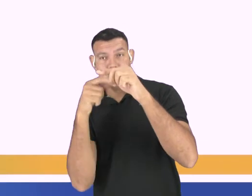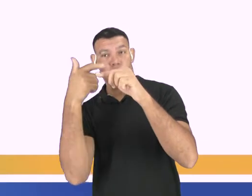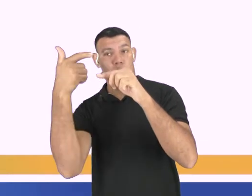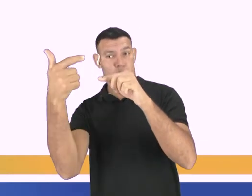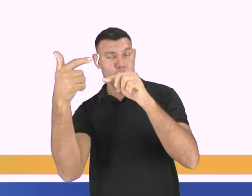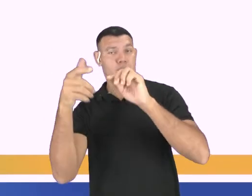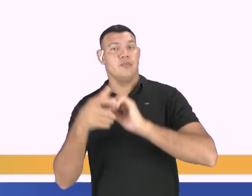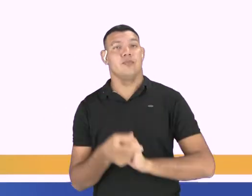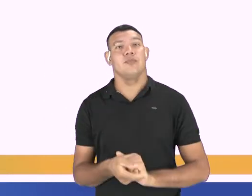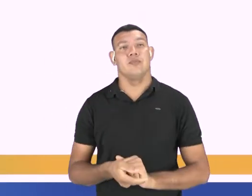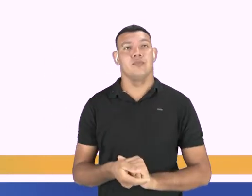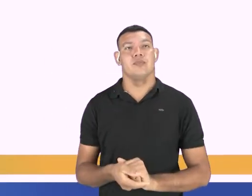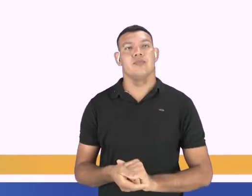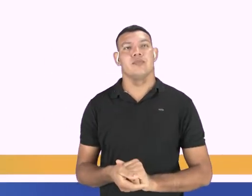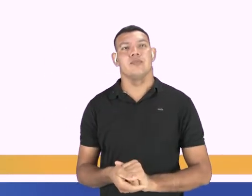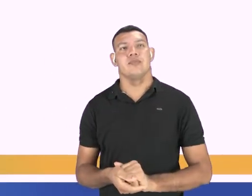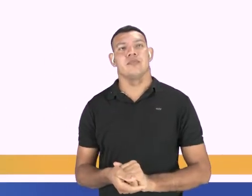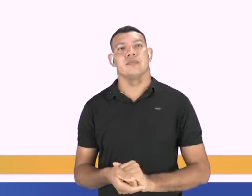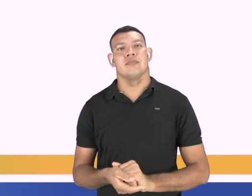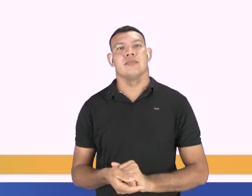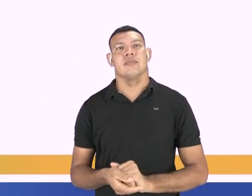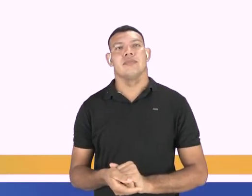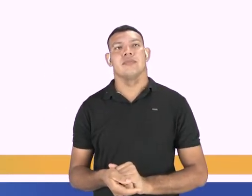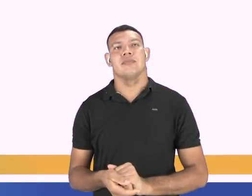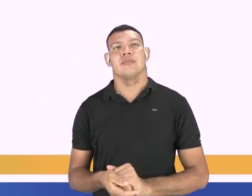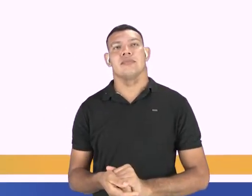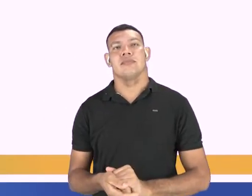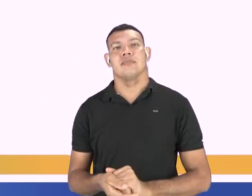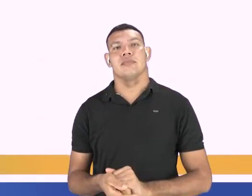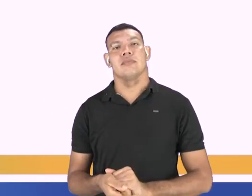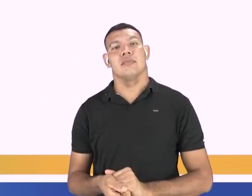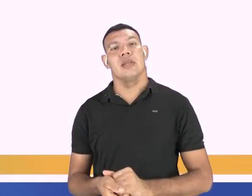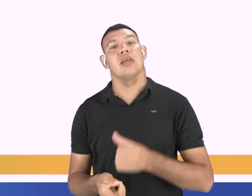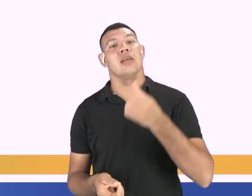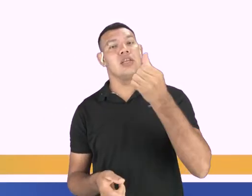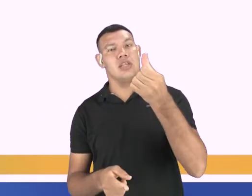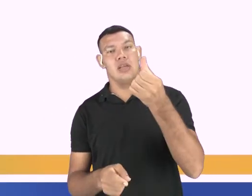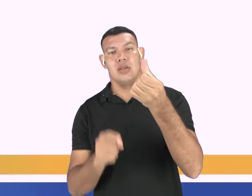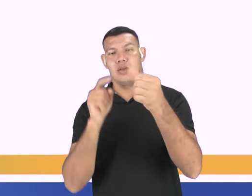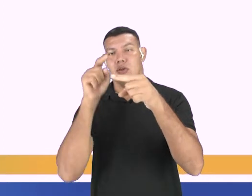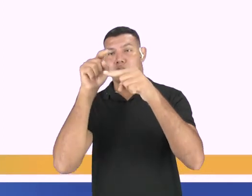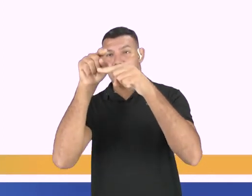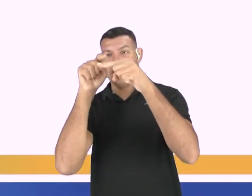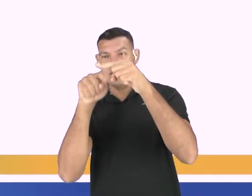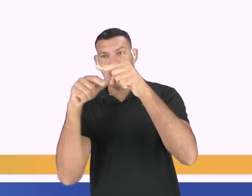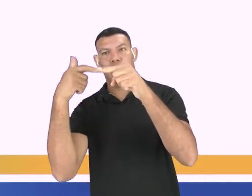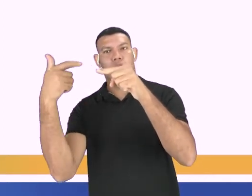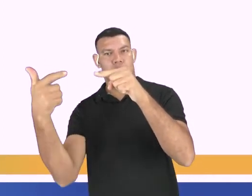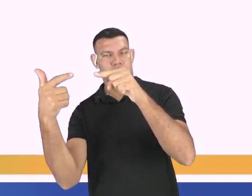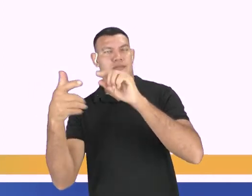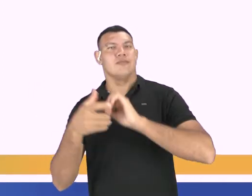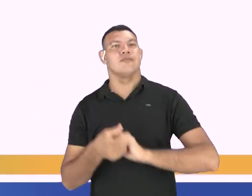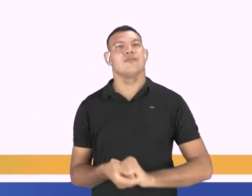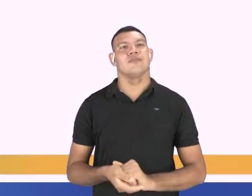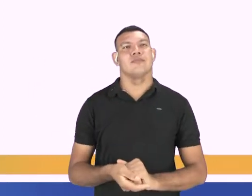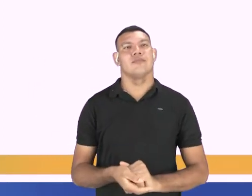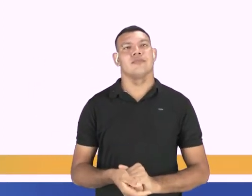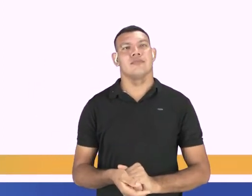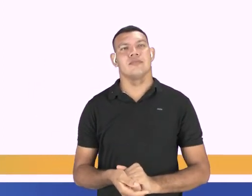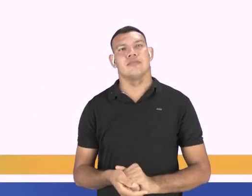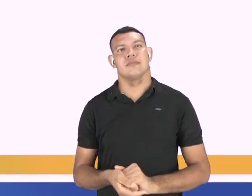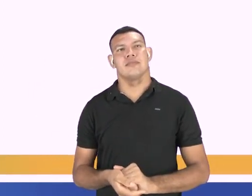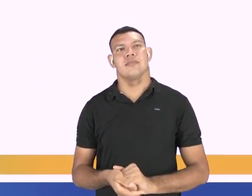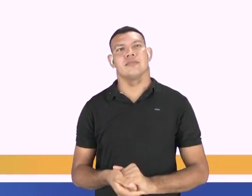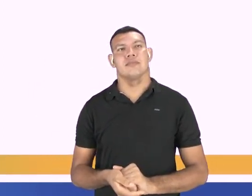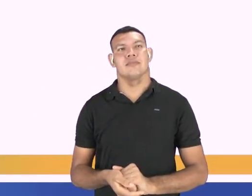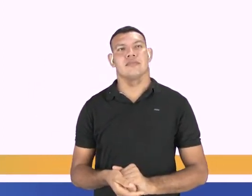menor número primo possível, e já que 6 dá para dividir por 2, né, 6 é um múltiplo de 2. Então, vamos lá